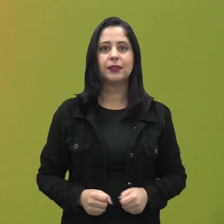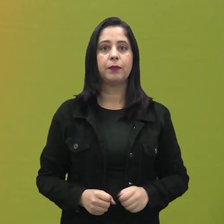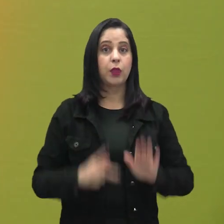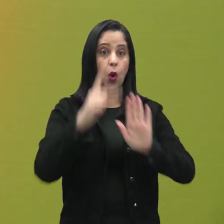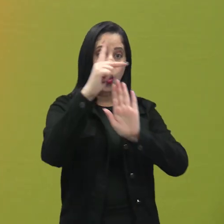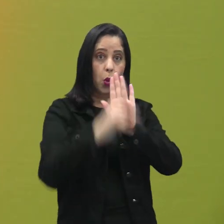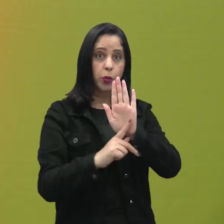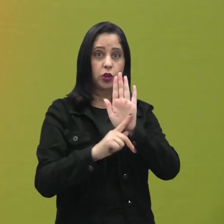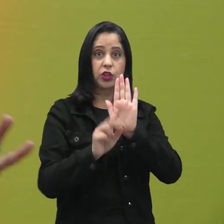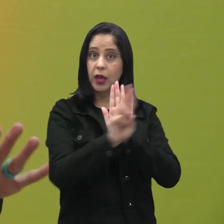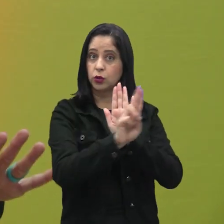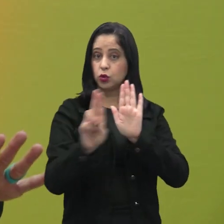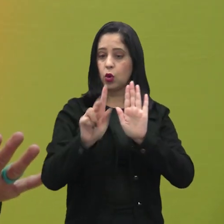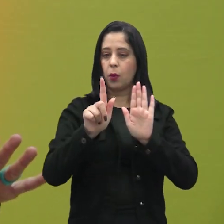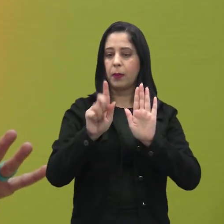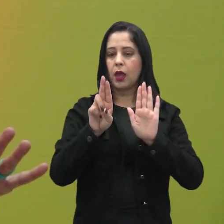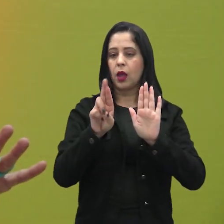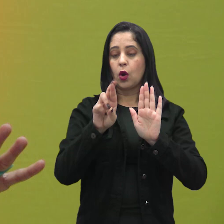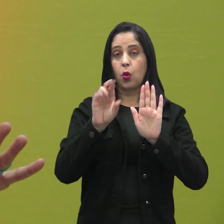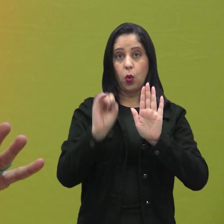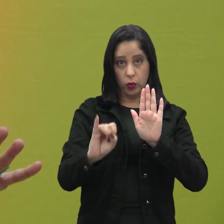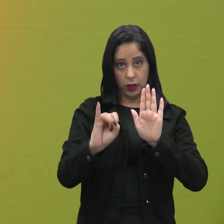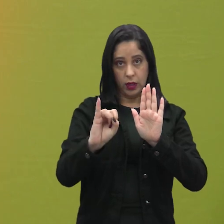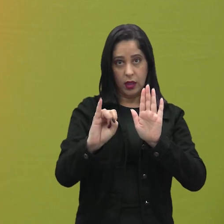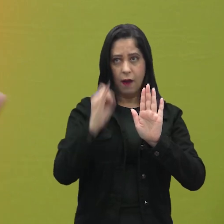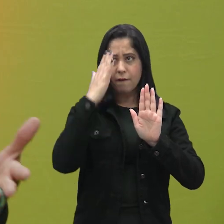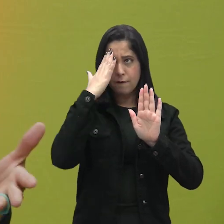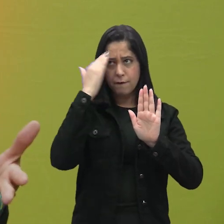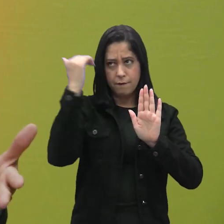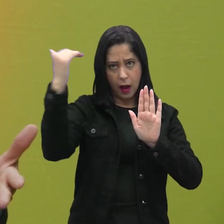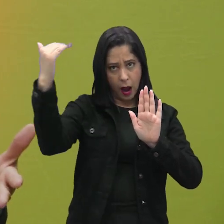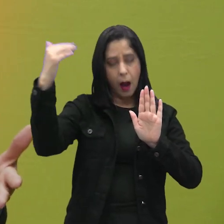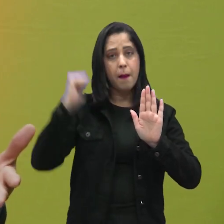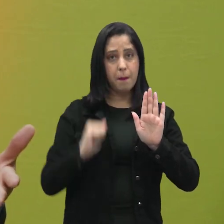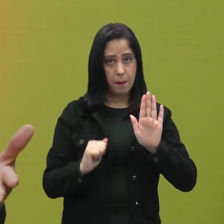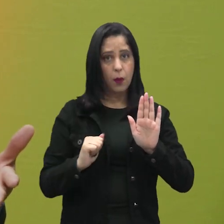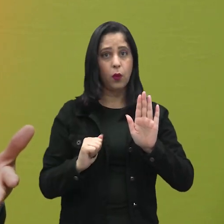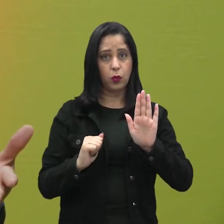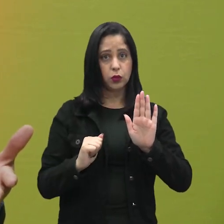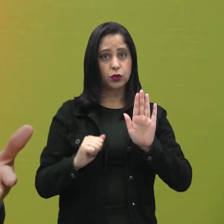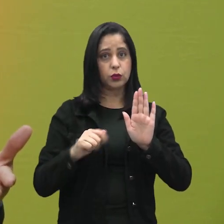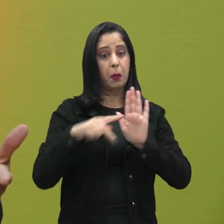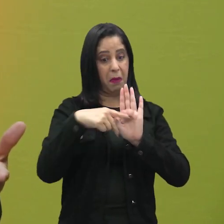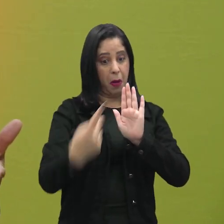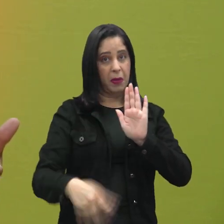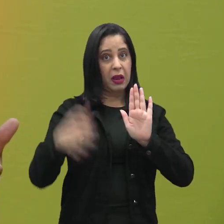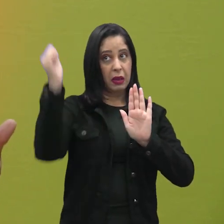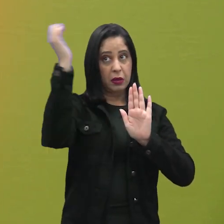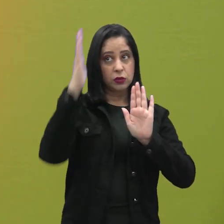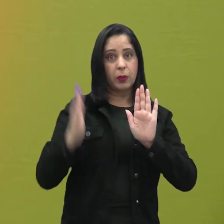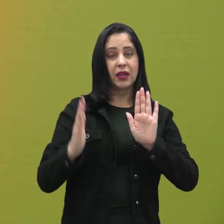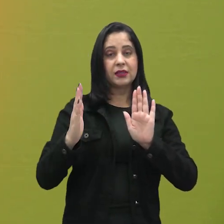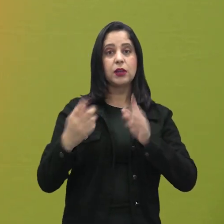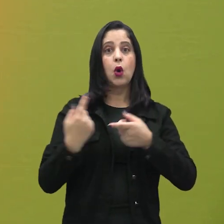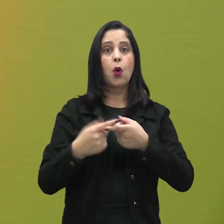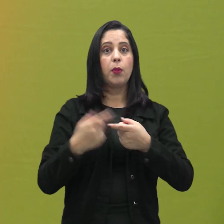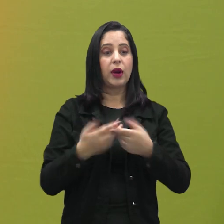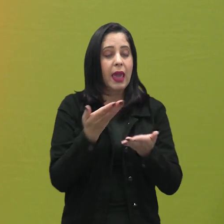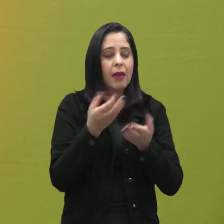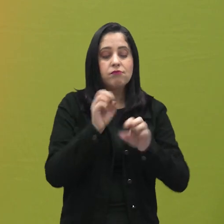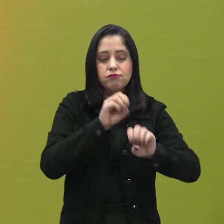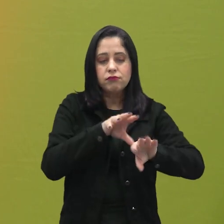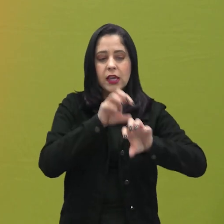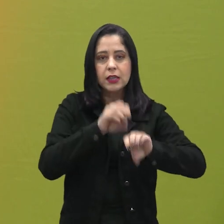programa Guri faz tudo isso muito bem. É um dos maiores programas socioculturais do Brasil, oferecendo aulas gratuitas